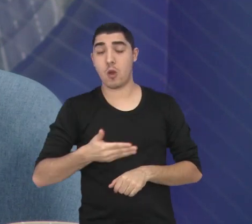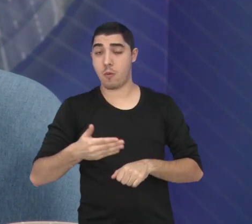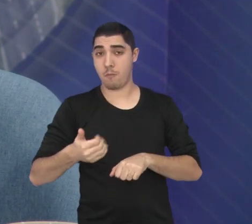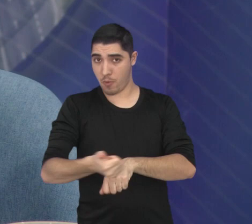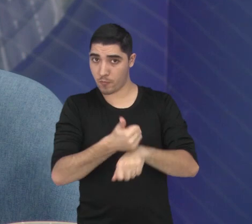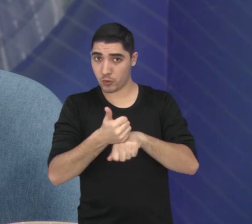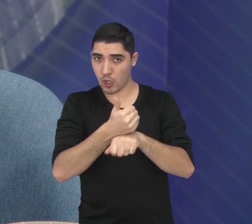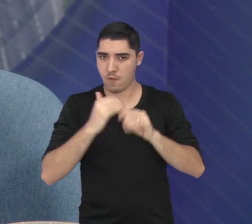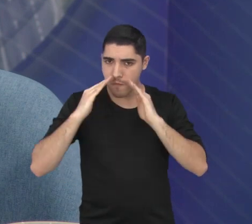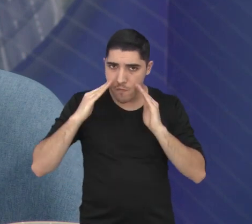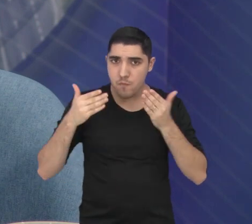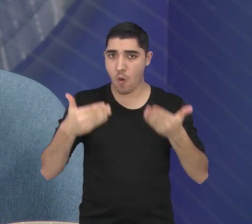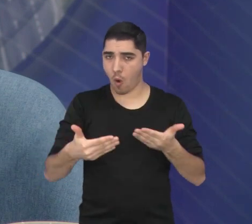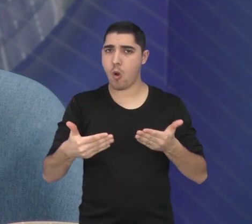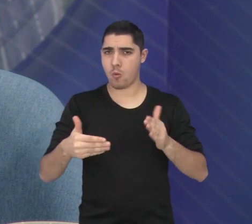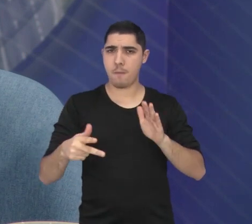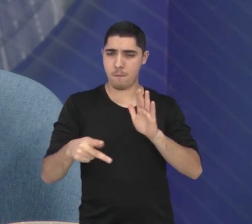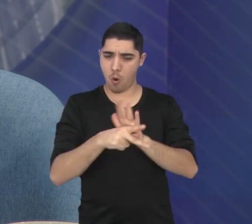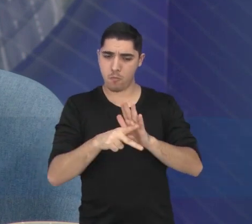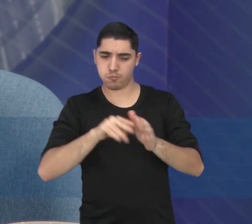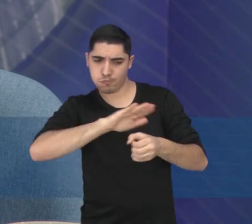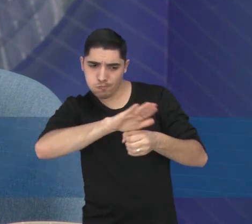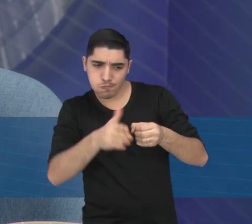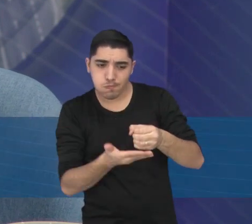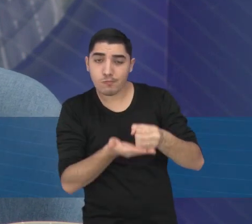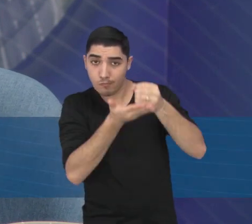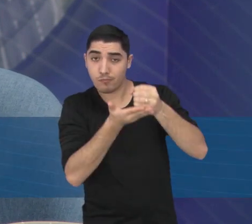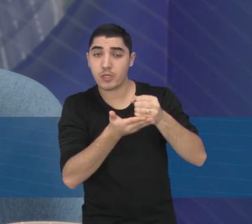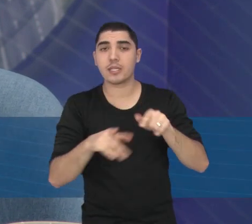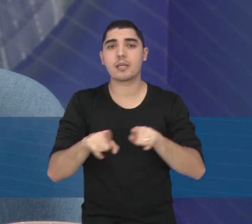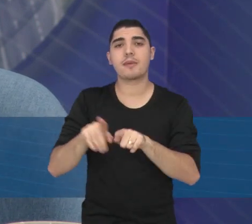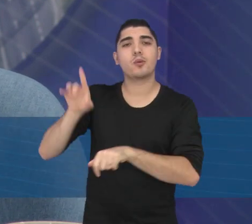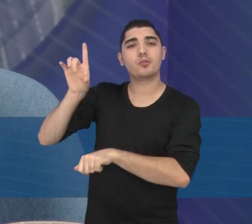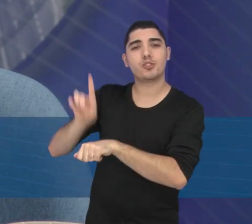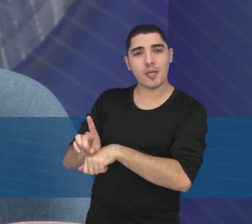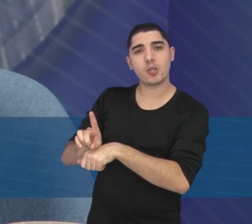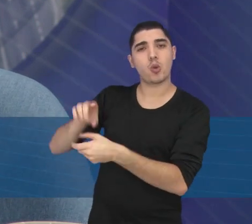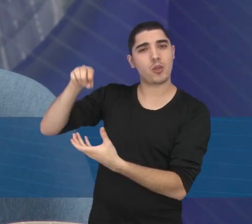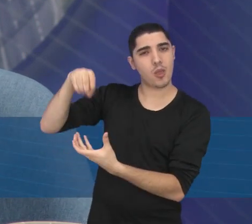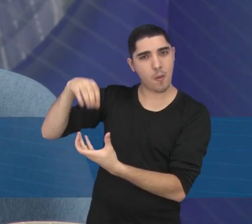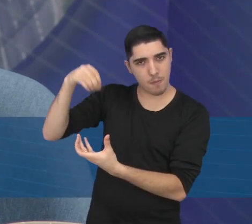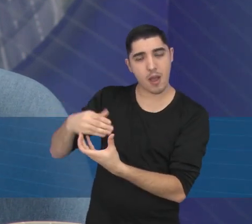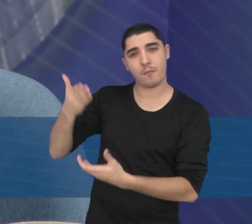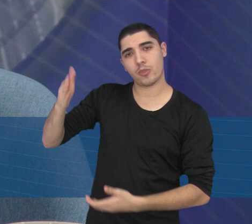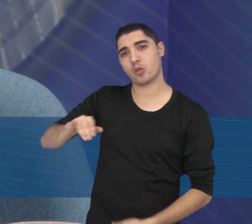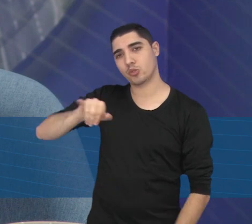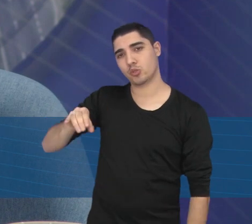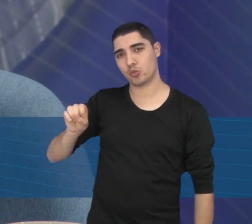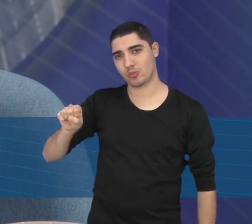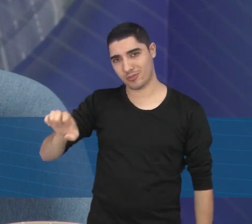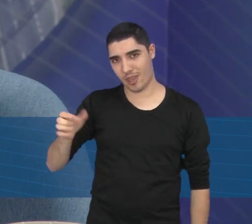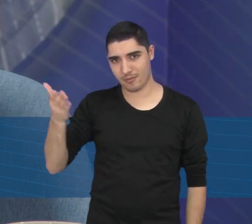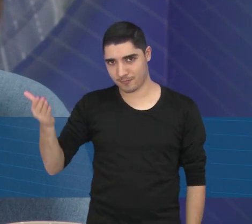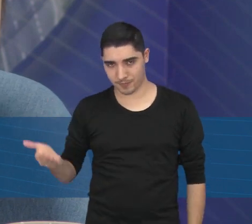gestão ambiental e também mestre em sustentabilidade, e também com o diretor-presidente da Urban, o José Nabuco.